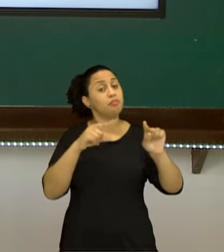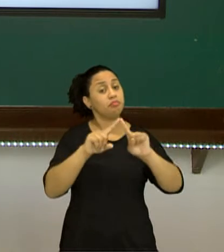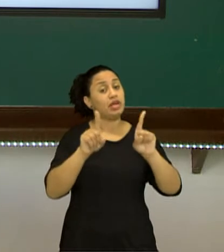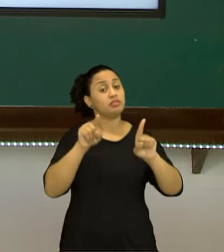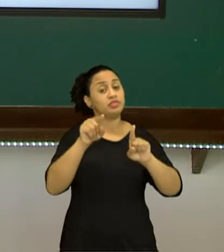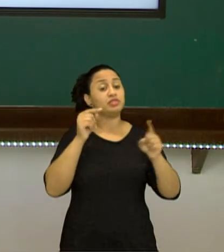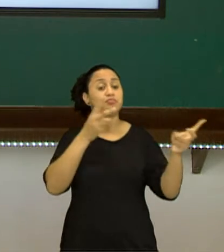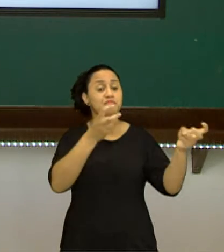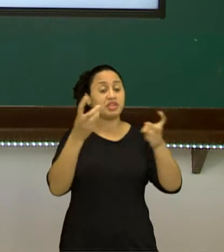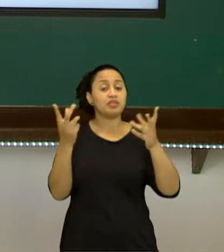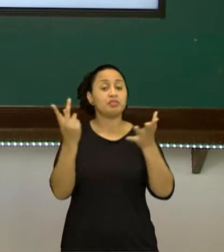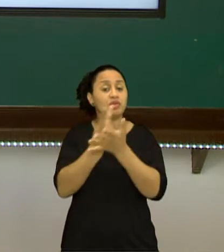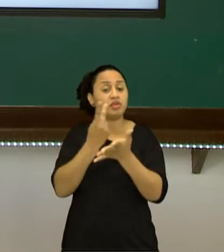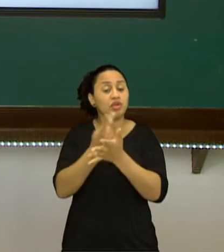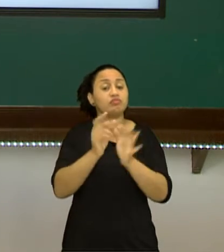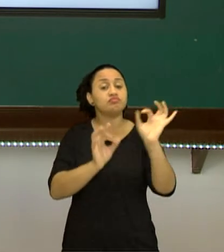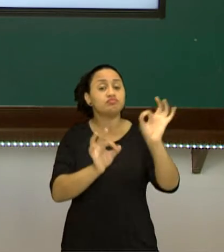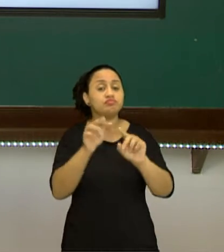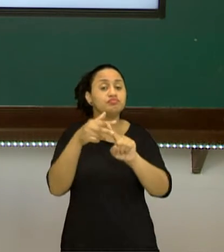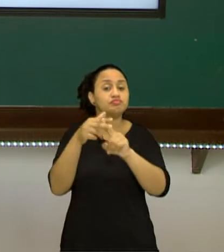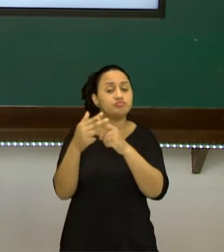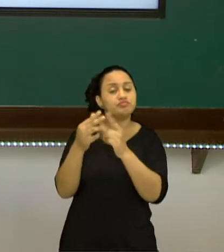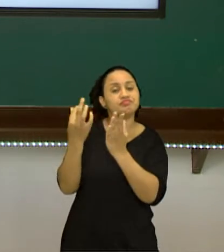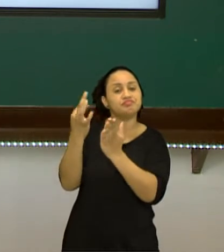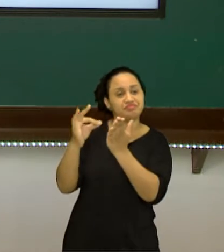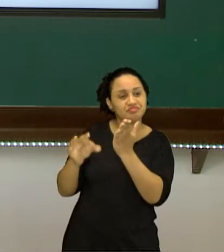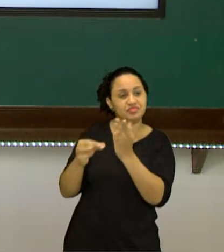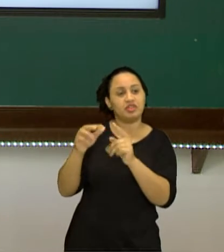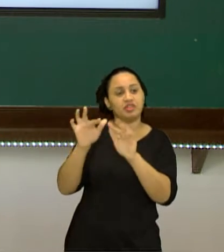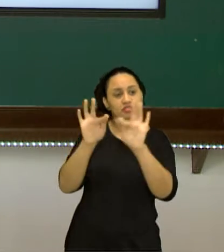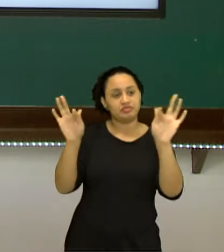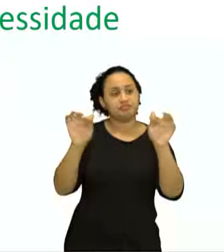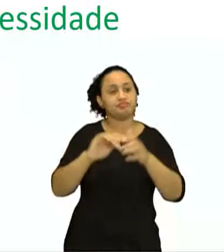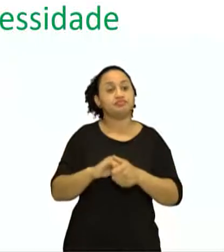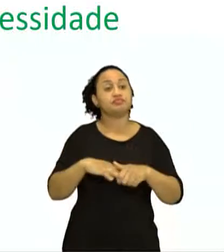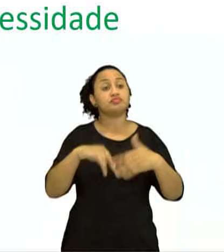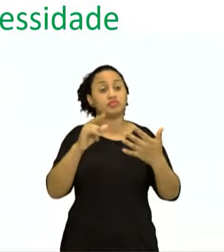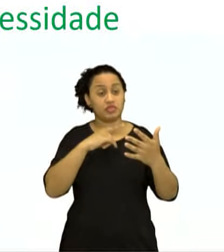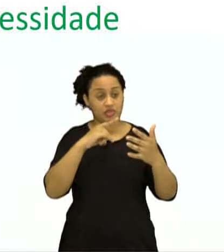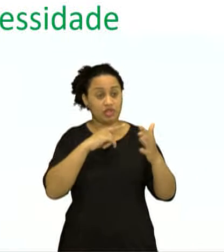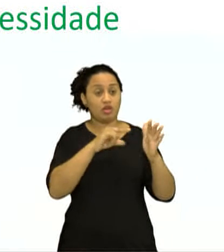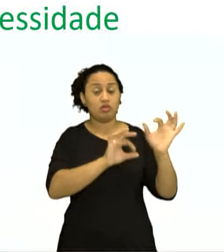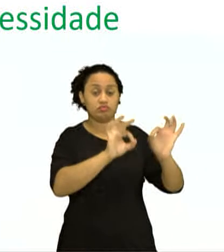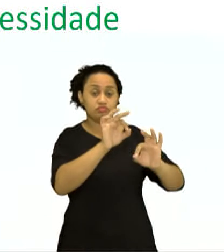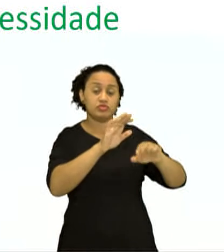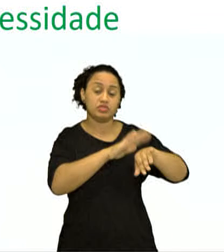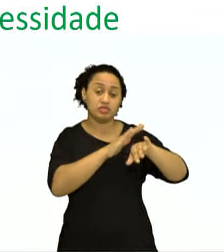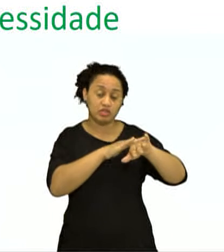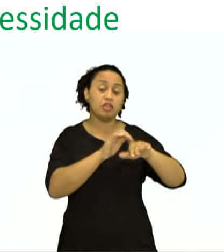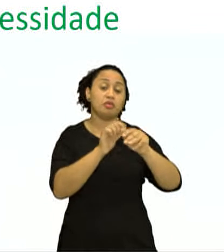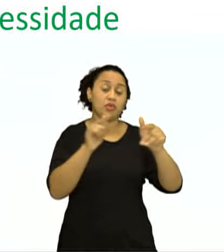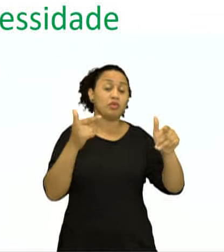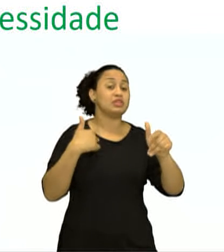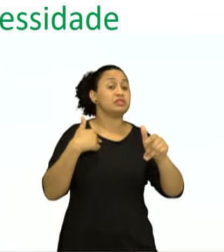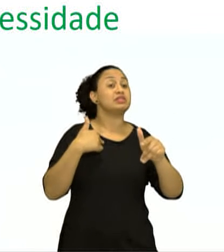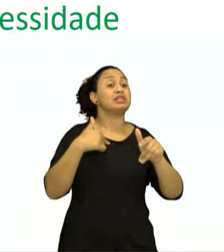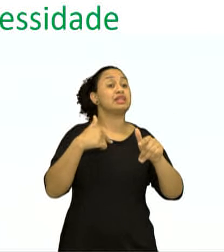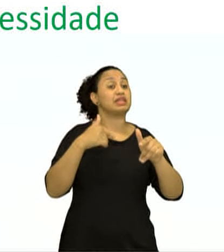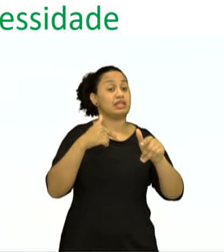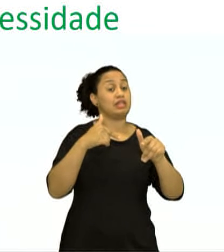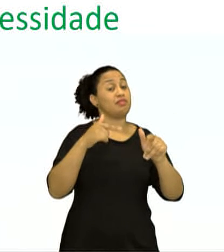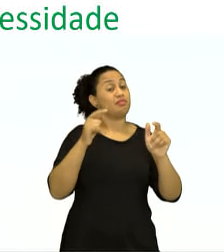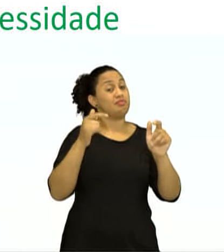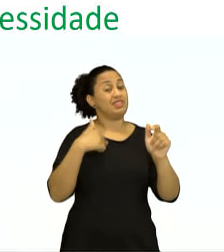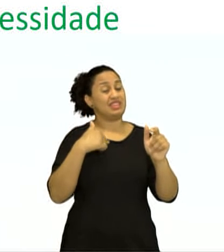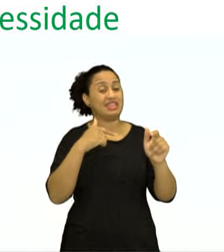identificar esses erros e reescrevê-la de forma correta, né? Então ali, ó, a gestão do tempo é uma ferramenta dispensável, aí está o